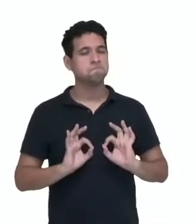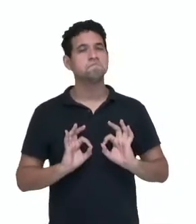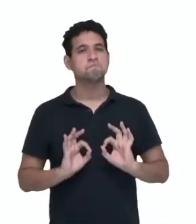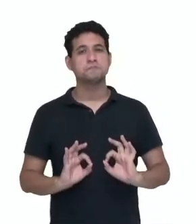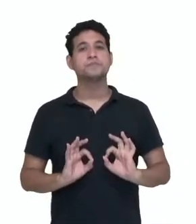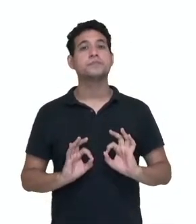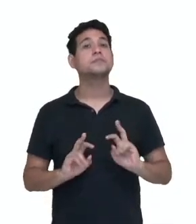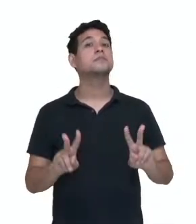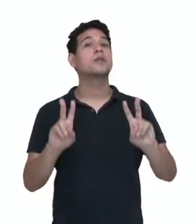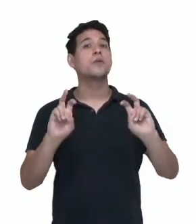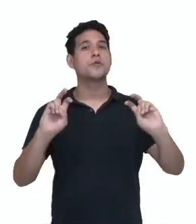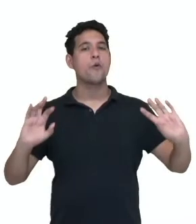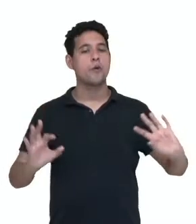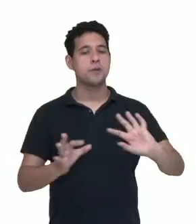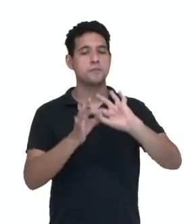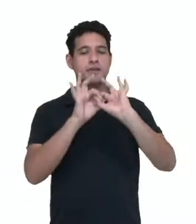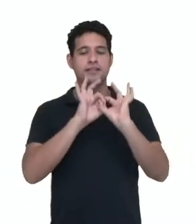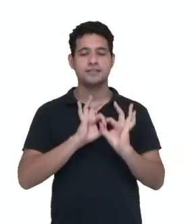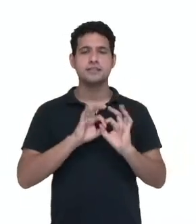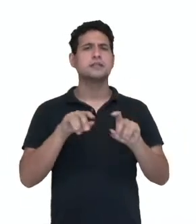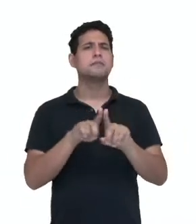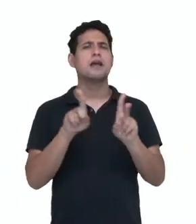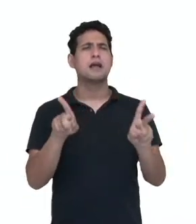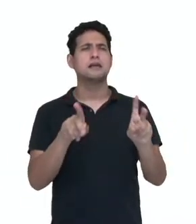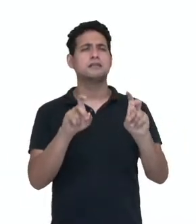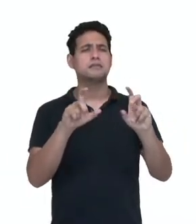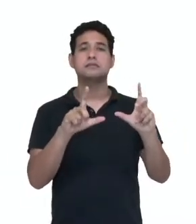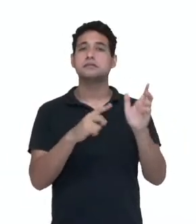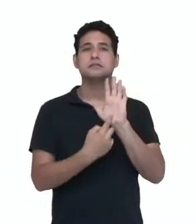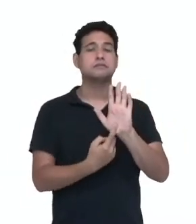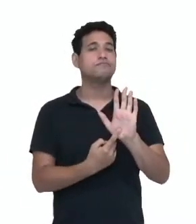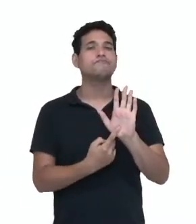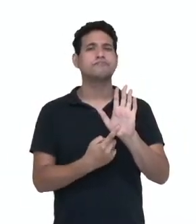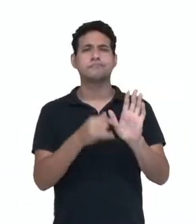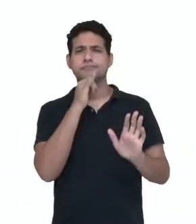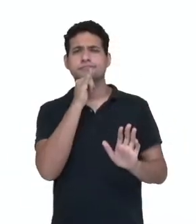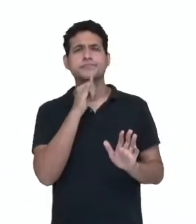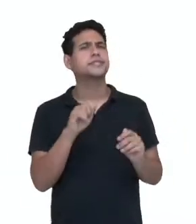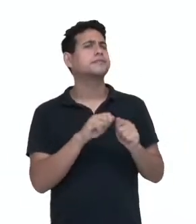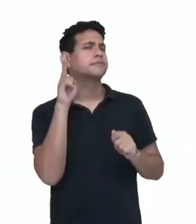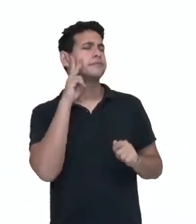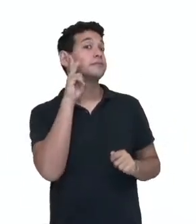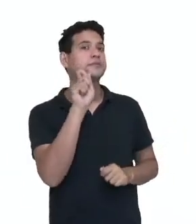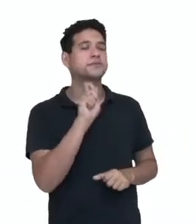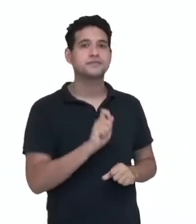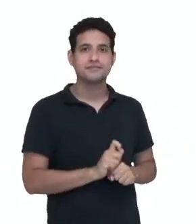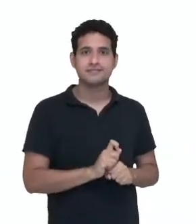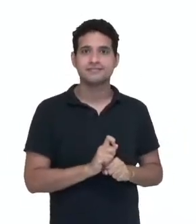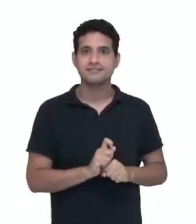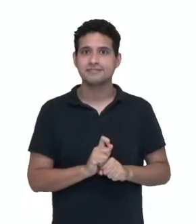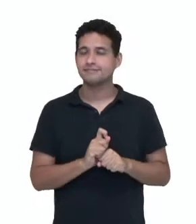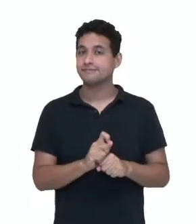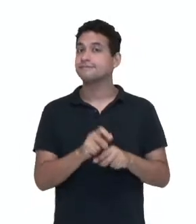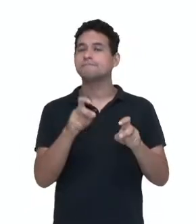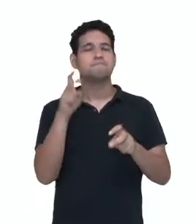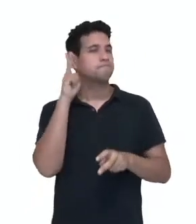as Olimpíadas. Essas imagens, o que faz nos lembrar? Acordar